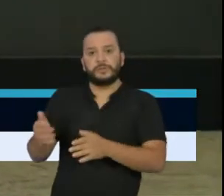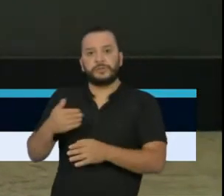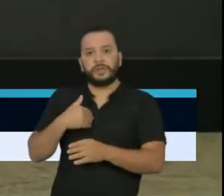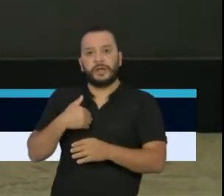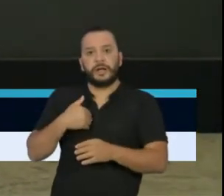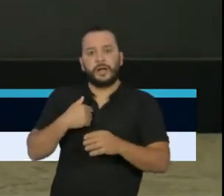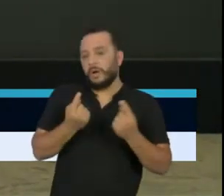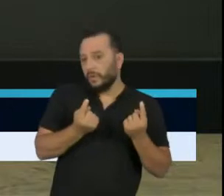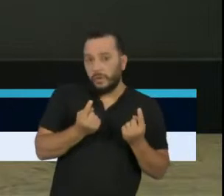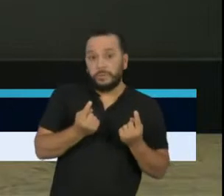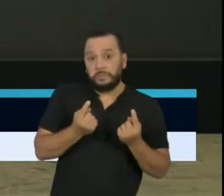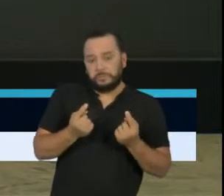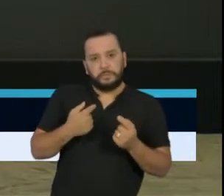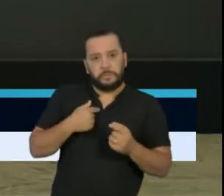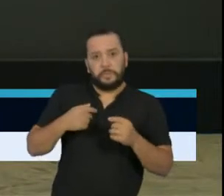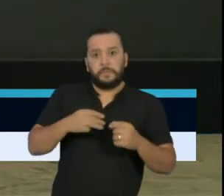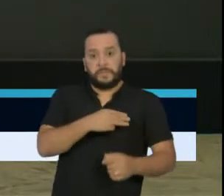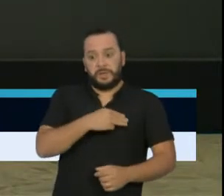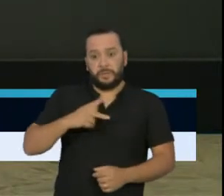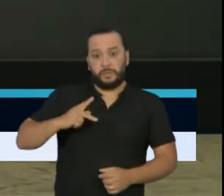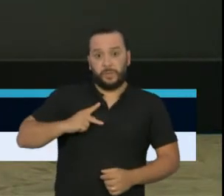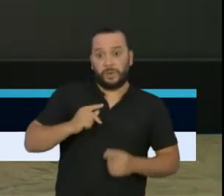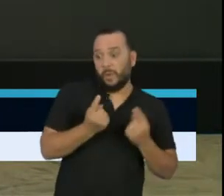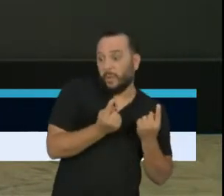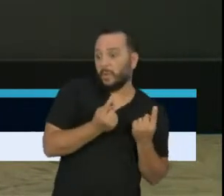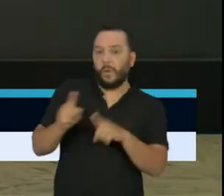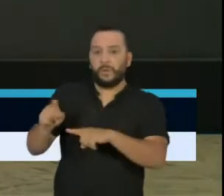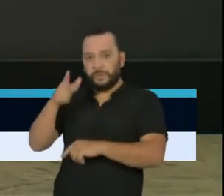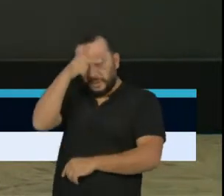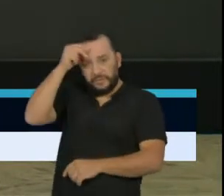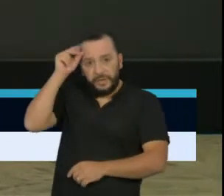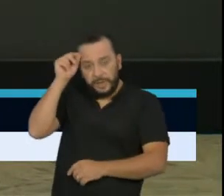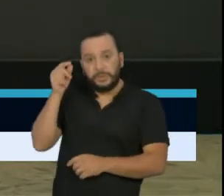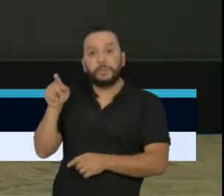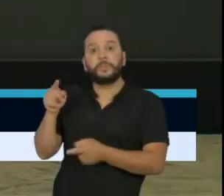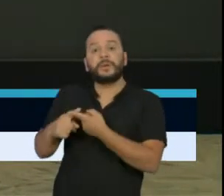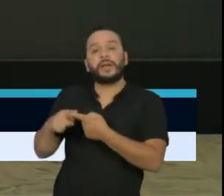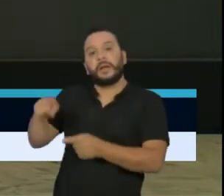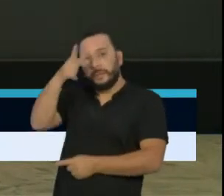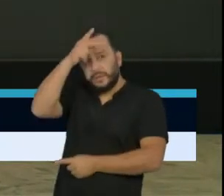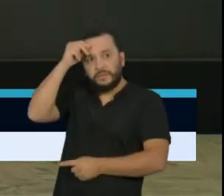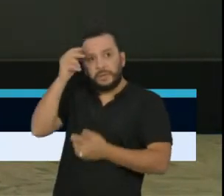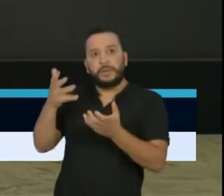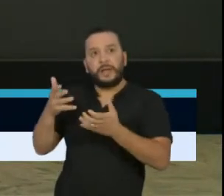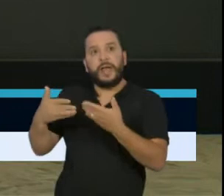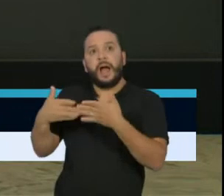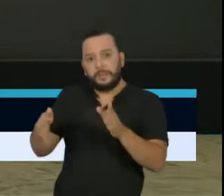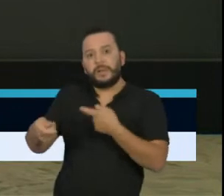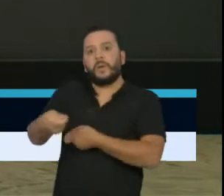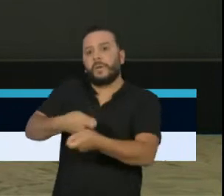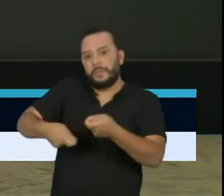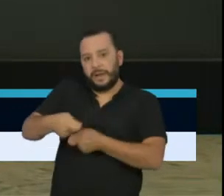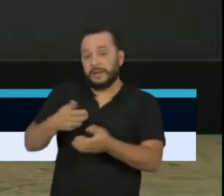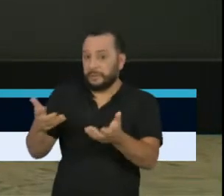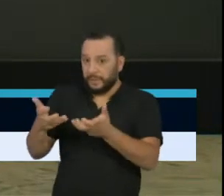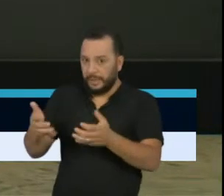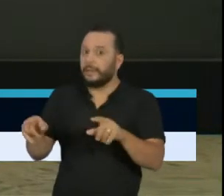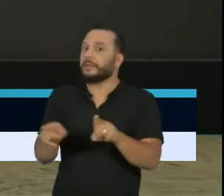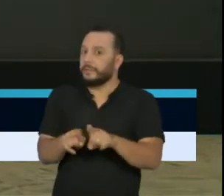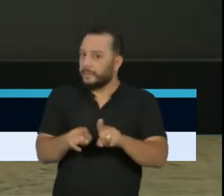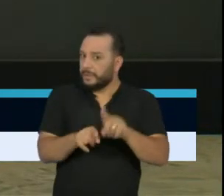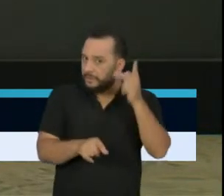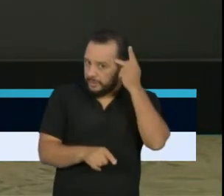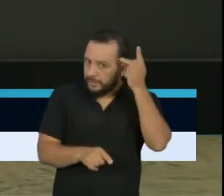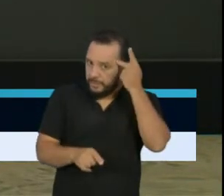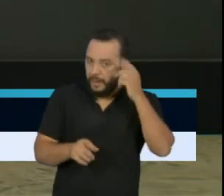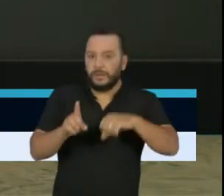divulgou que vai recorrer de novo porque ele quer reabrir o comércio lá. Aqui na Grande São Paulo, Diadema também publicou